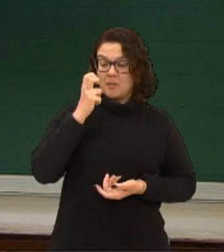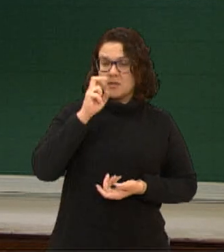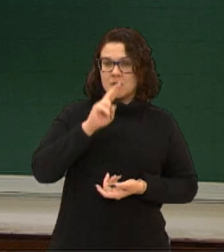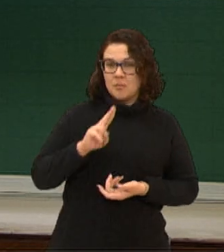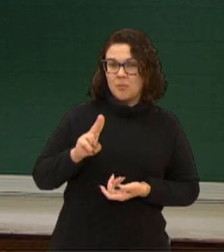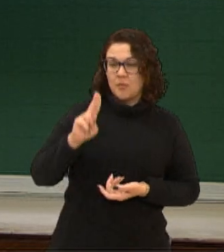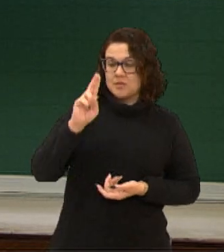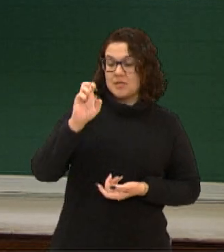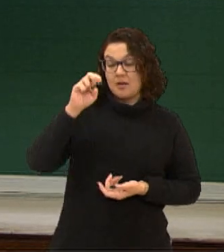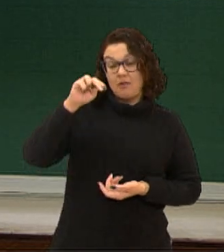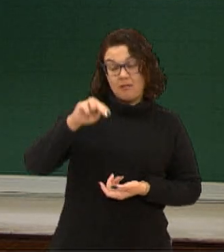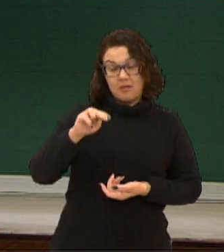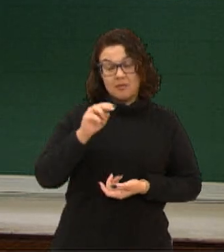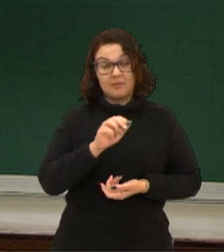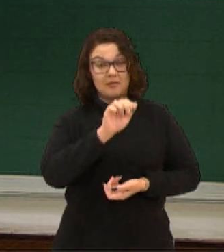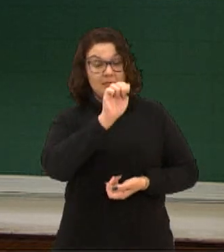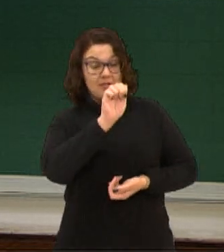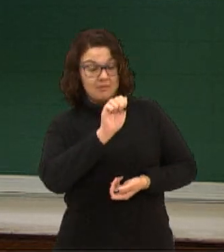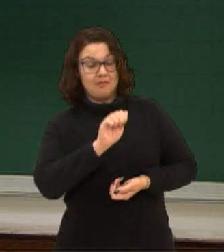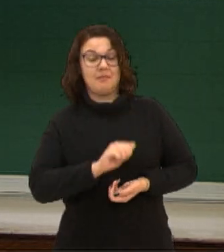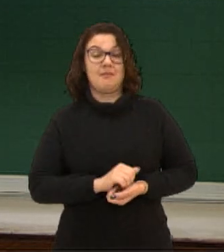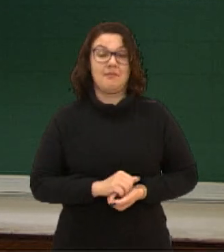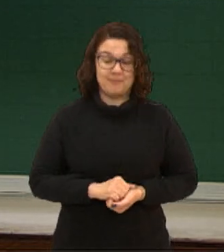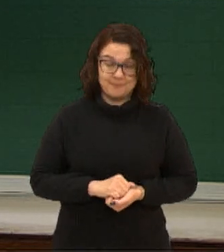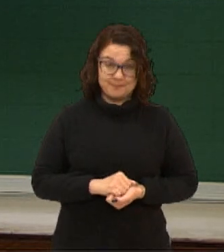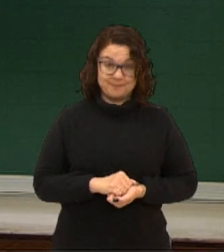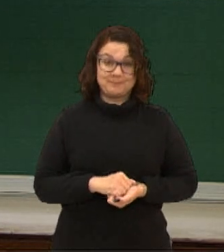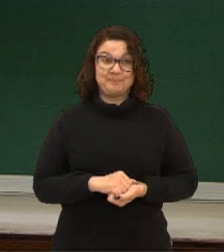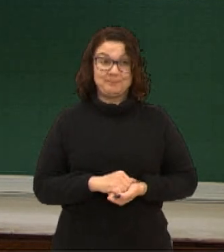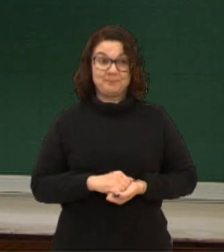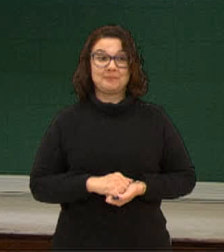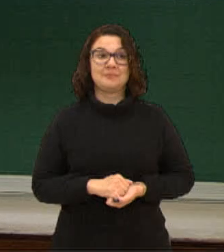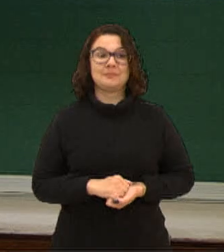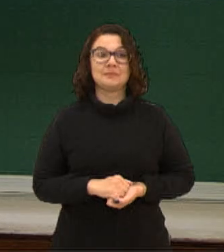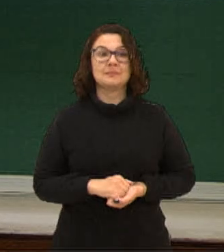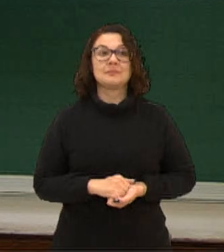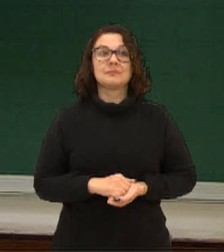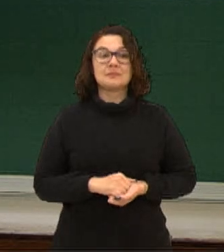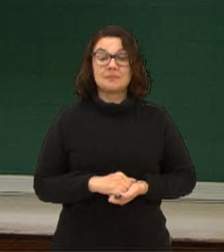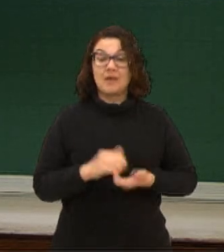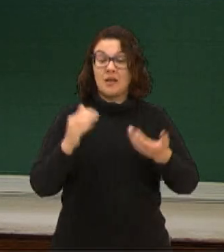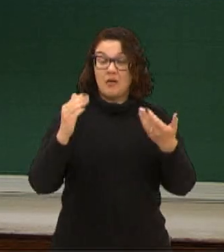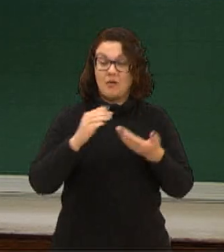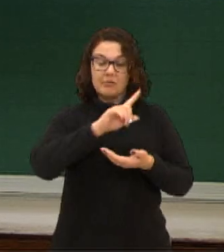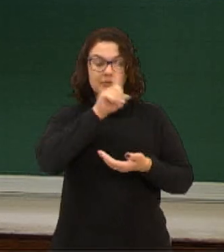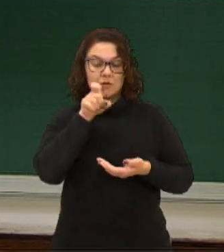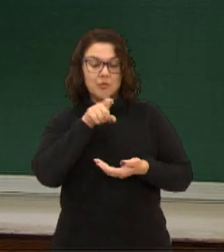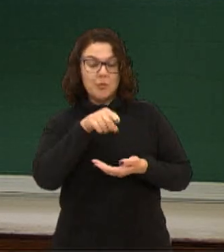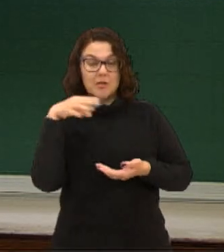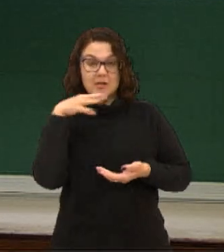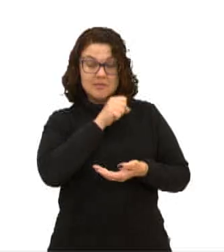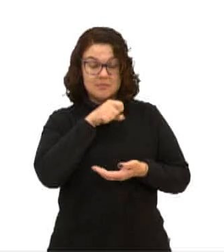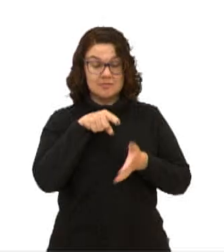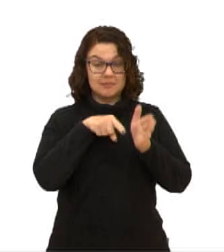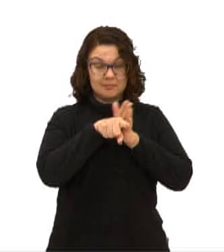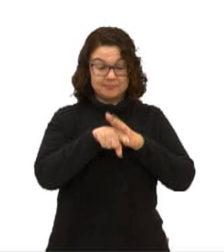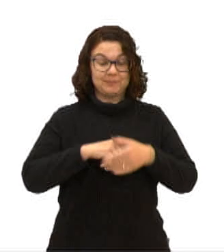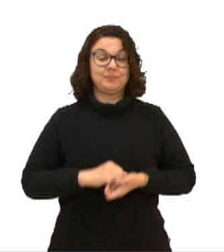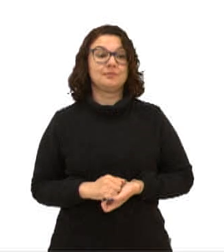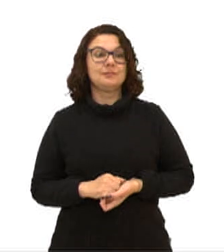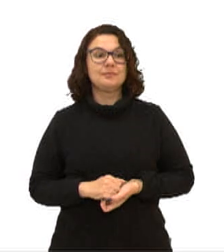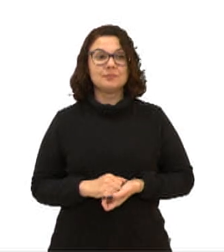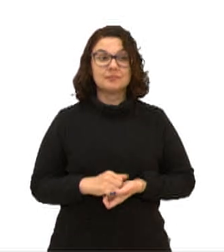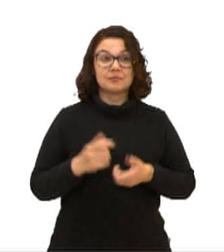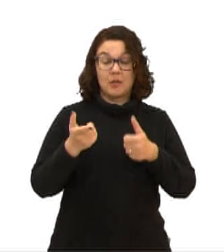uso de en e uso de a, certo? Vamos agora para o nosso quiz, né?